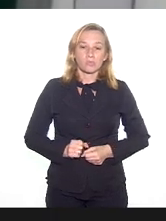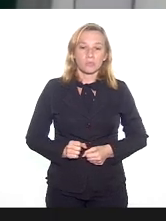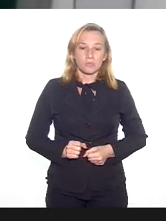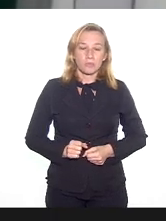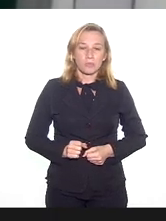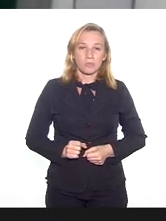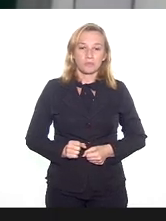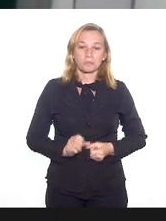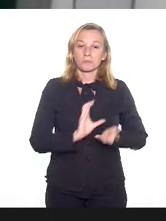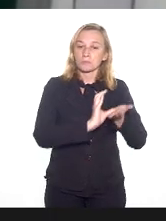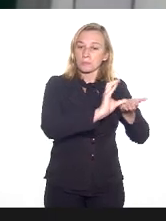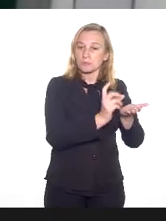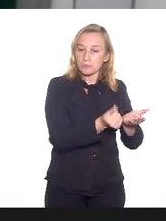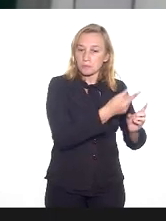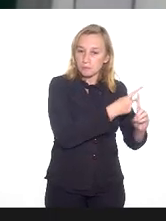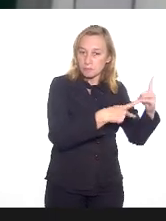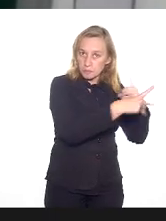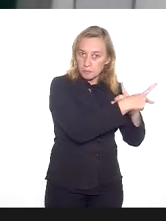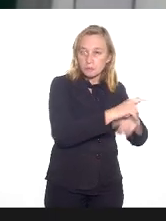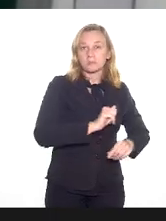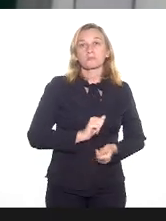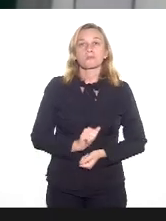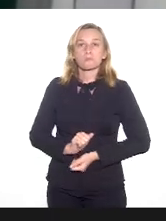com recursos da Previdência Social.